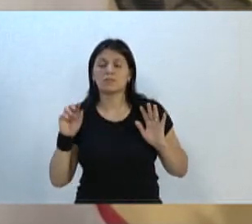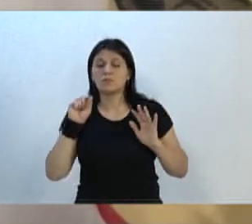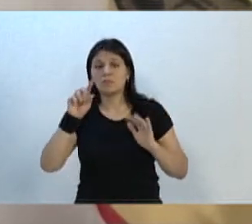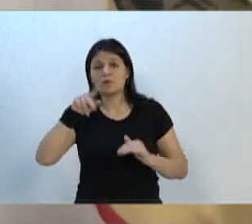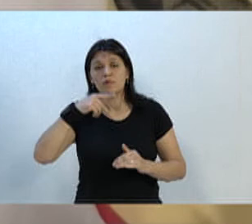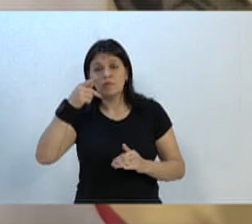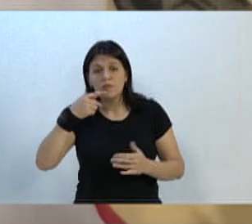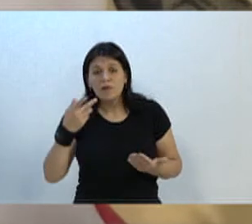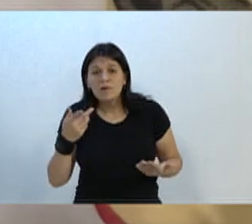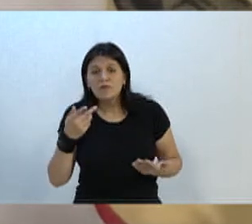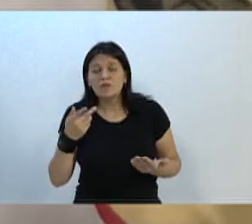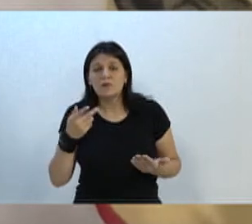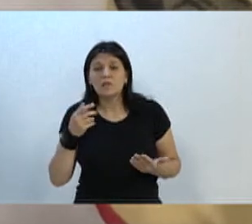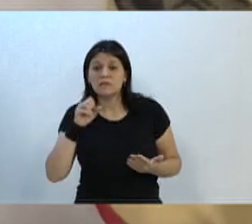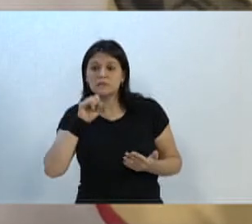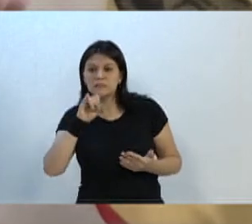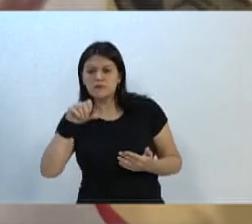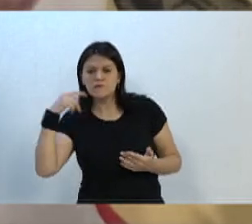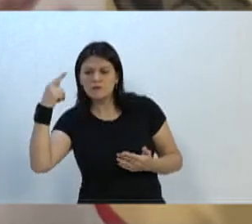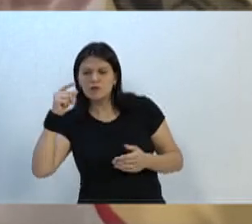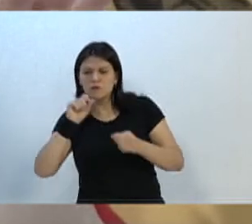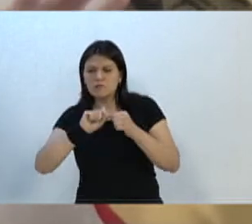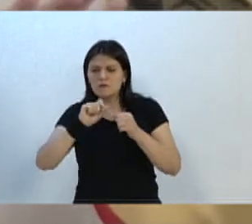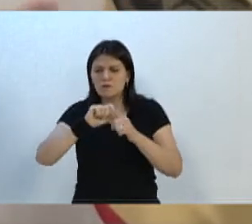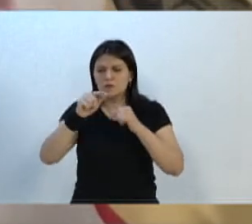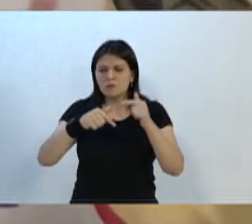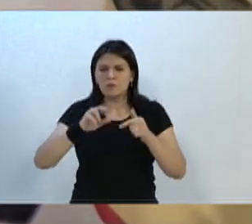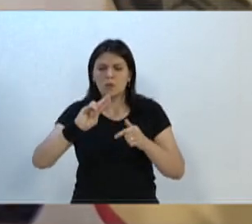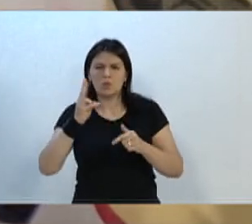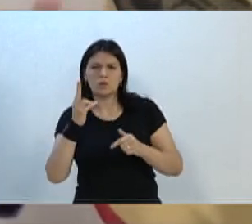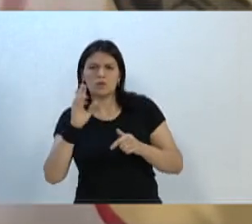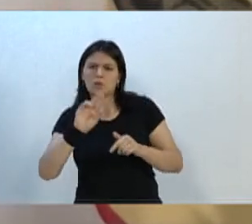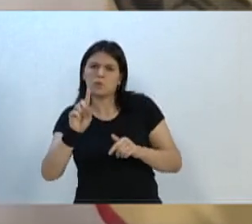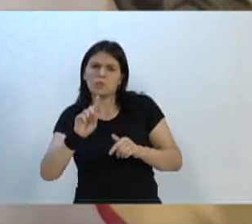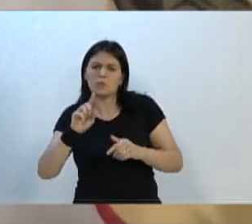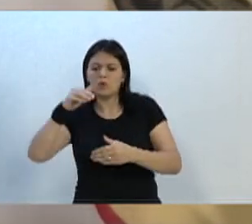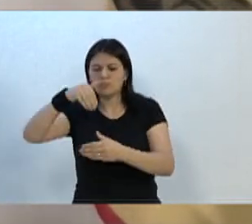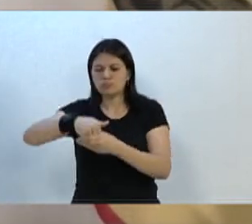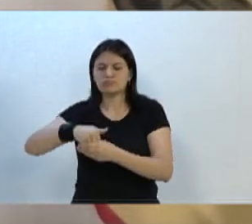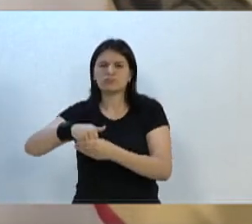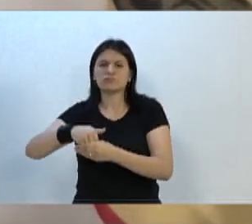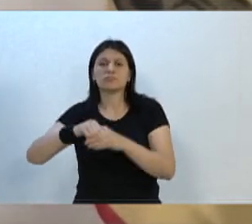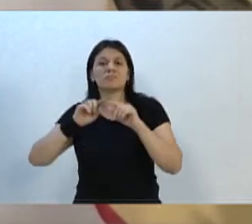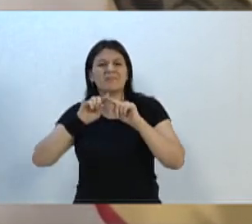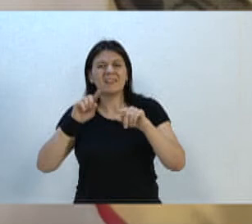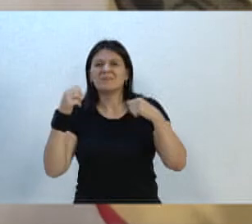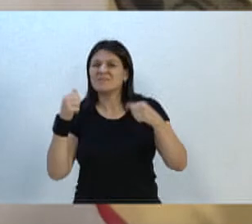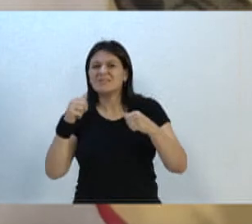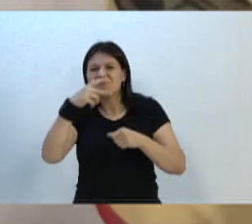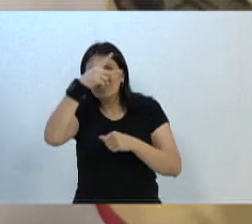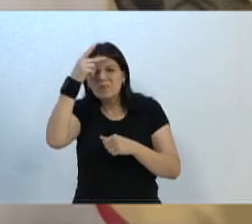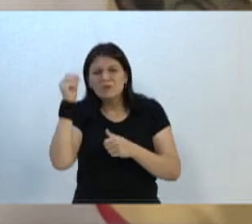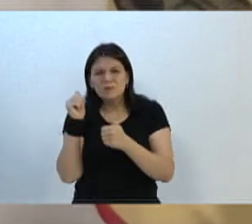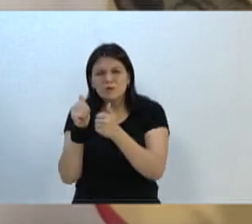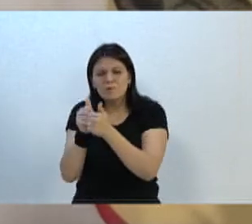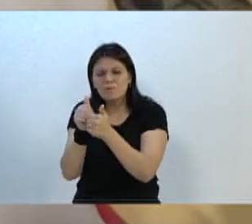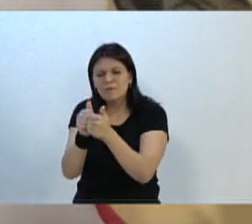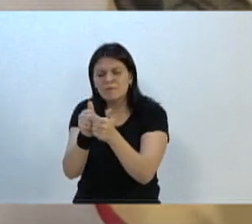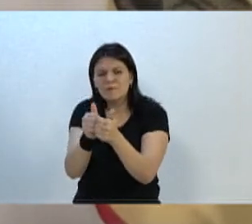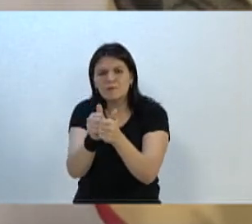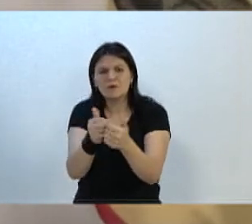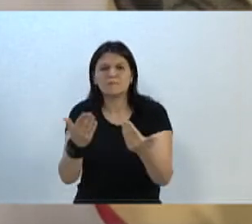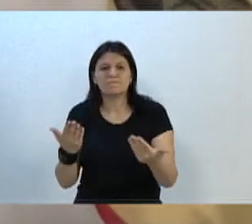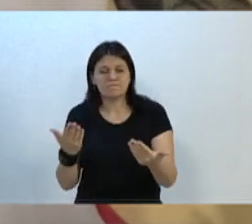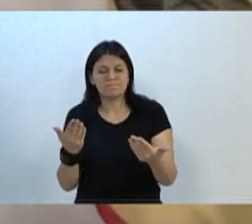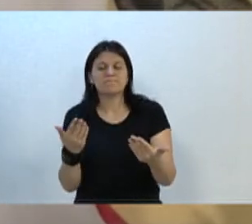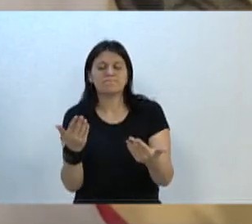se esse Vereador fez ou não trabalho só as urnas mas para isso nós precisamos que as pessoas os acompanhem para que